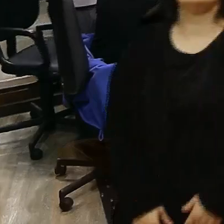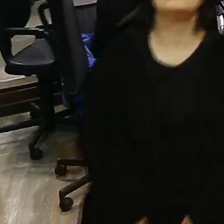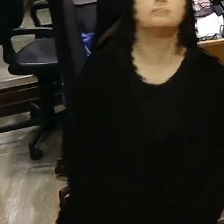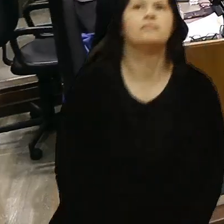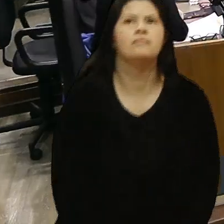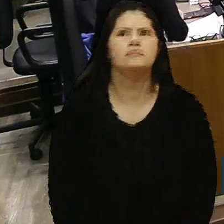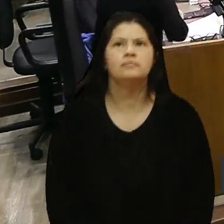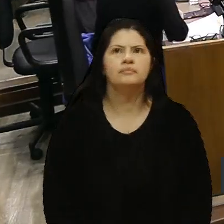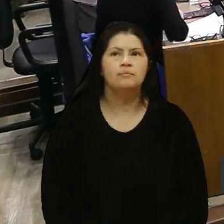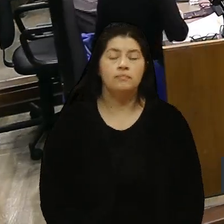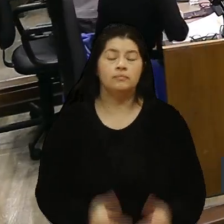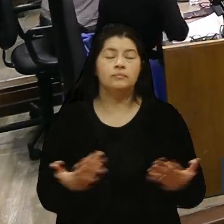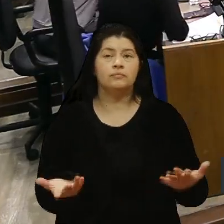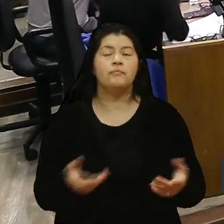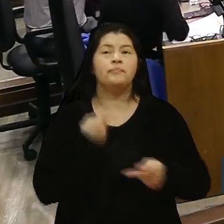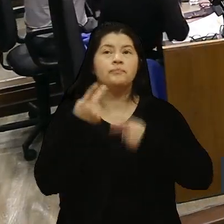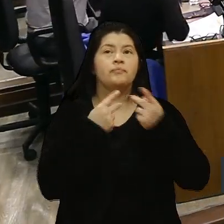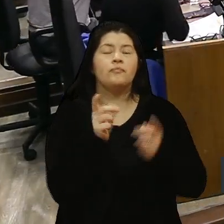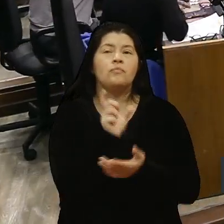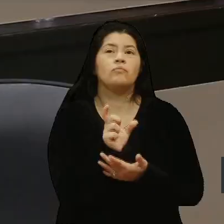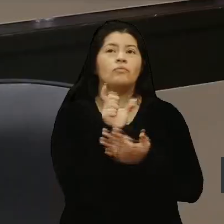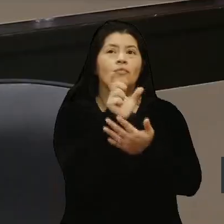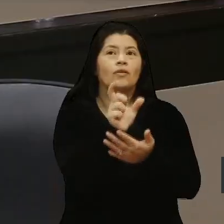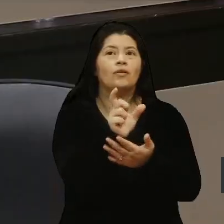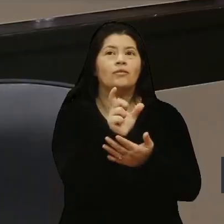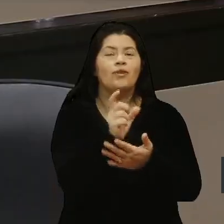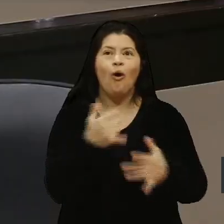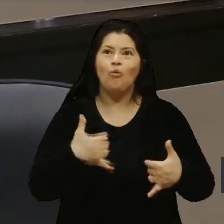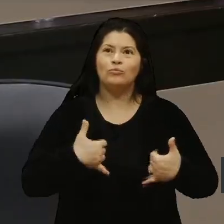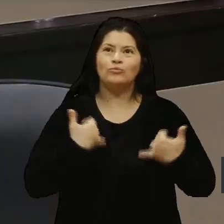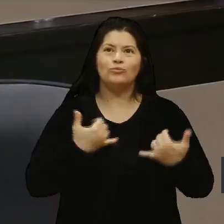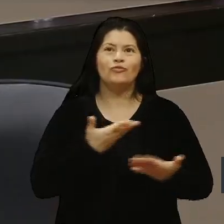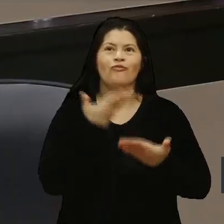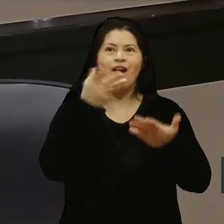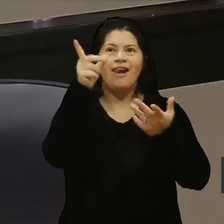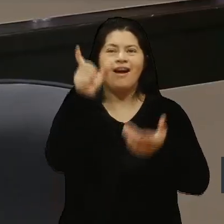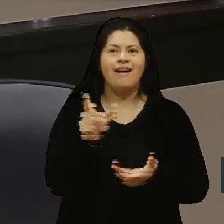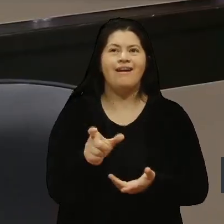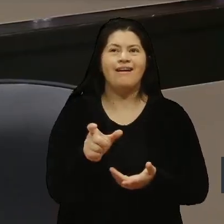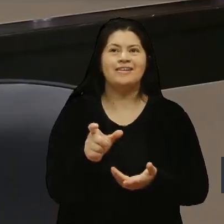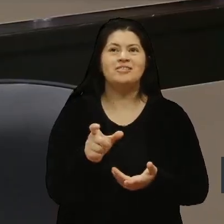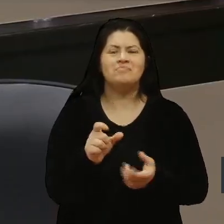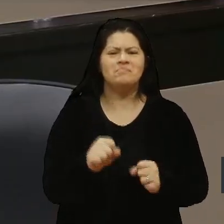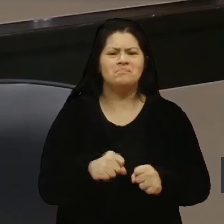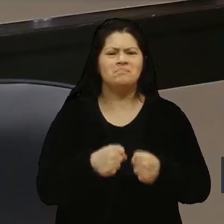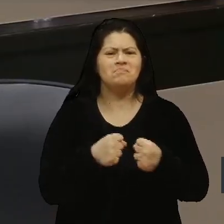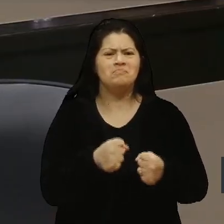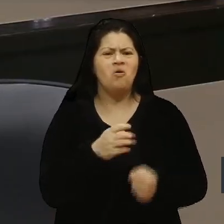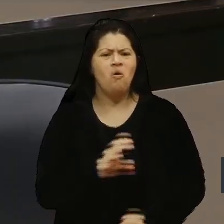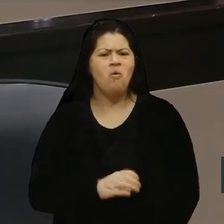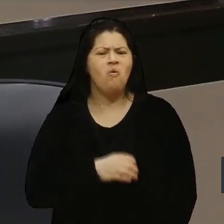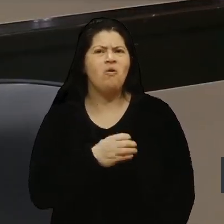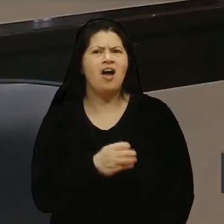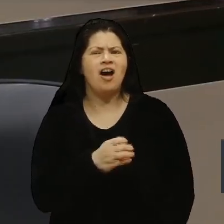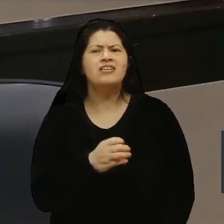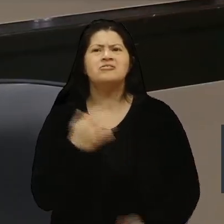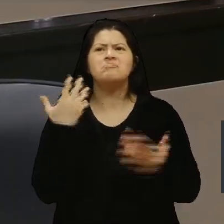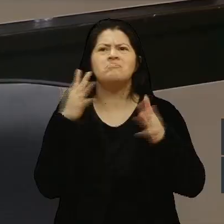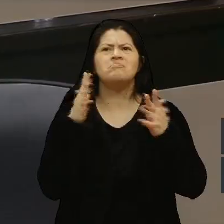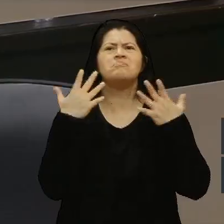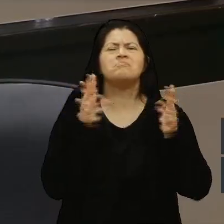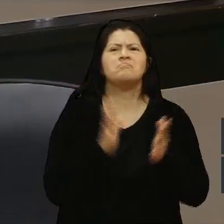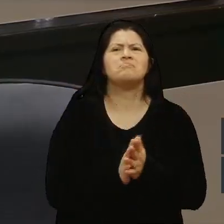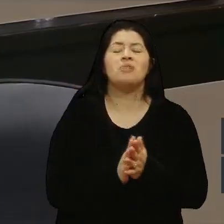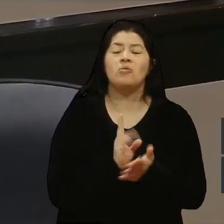Obrigado, presidente. Repetir aqui as palavras e me dá orgulho, vereadora Sandra, de ter uma pessoa tão aguerrida assim na nossa bancada. Parabéns, continua